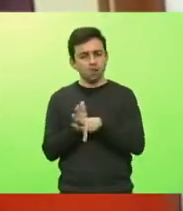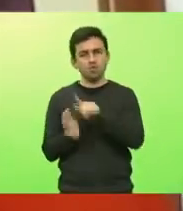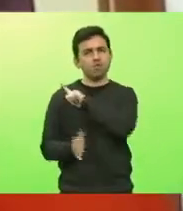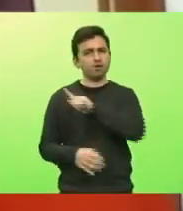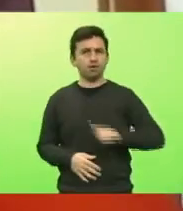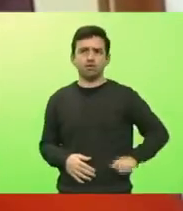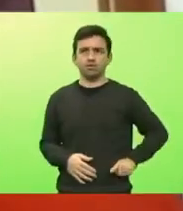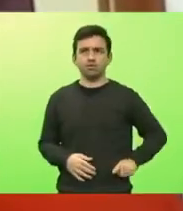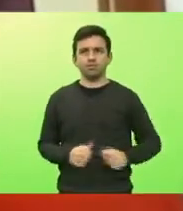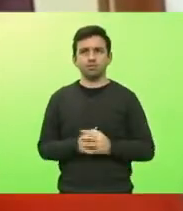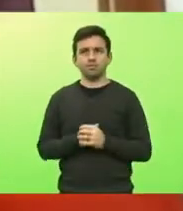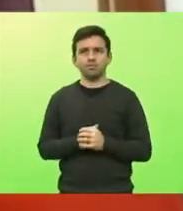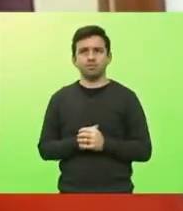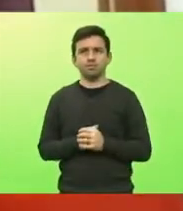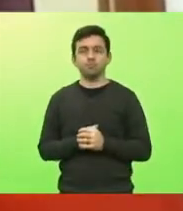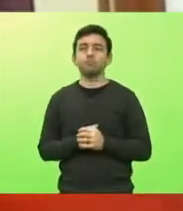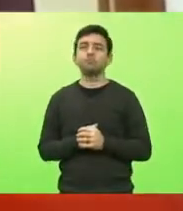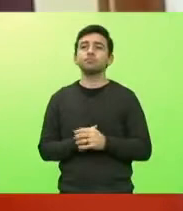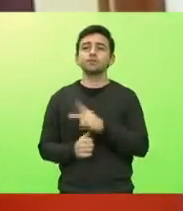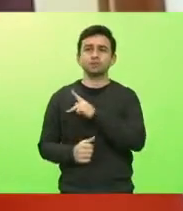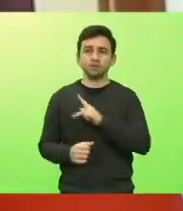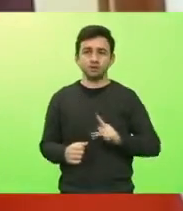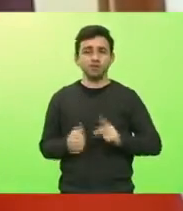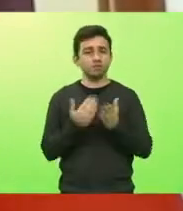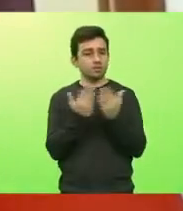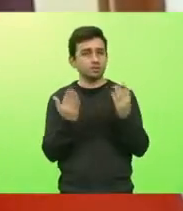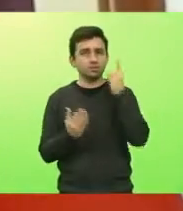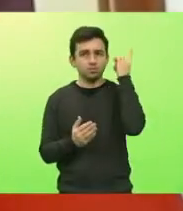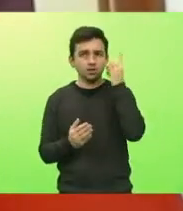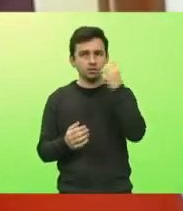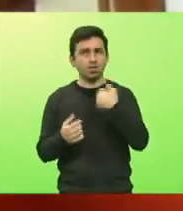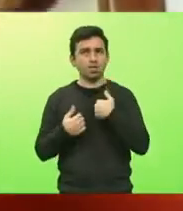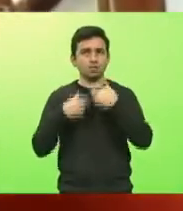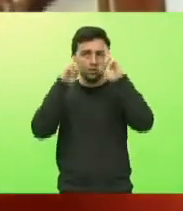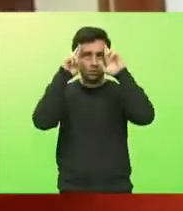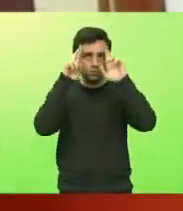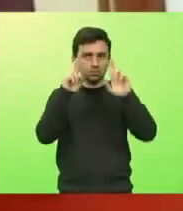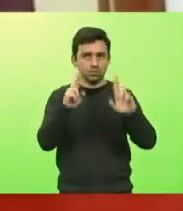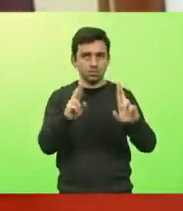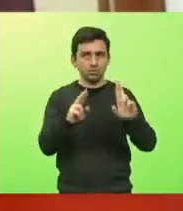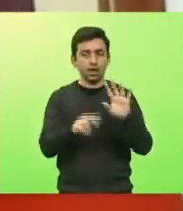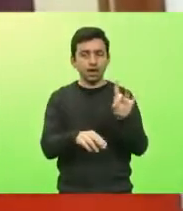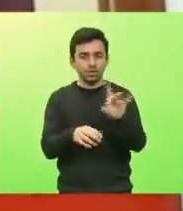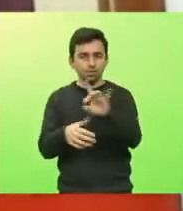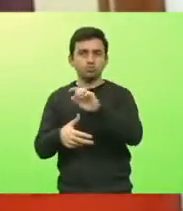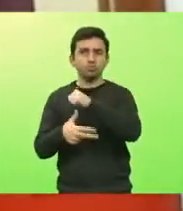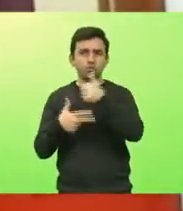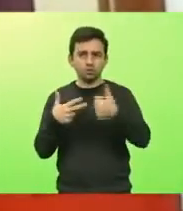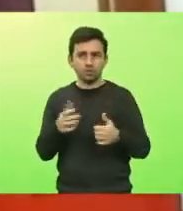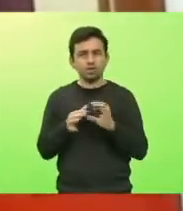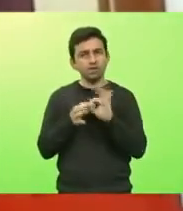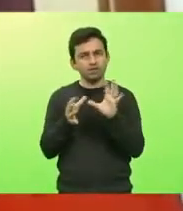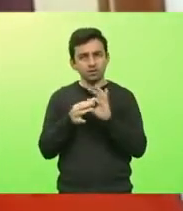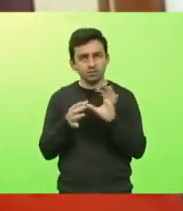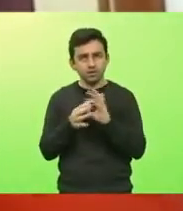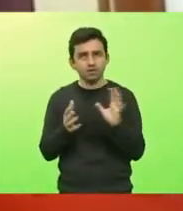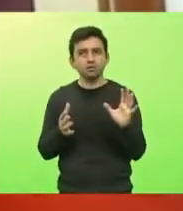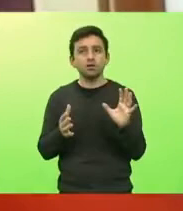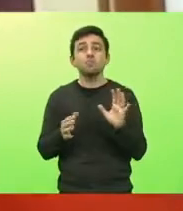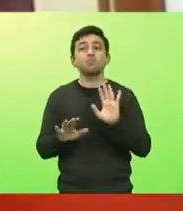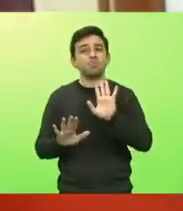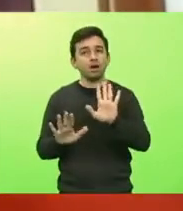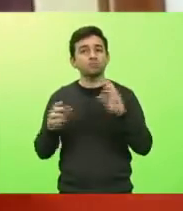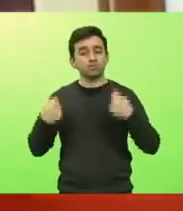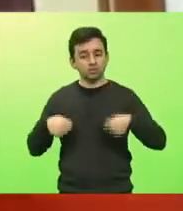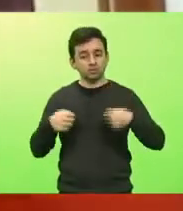Tá? Senhor presidente, senhores deputados, com o máximo respeito à autonomia dos poderes, penso que seria a hora de a